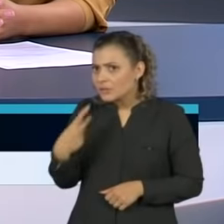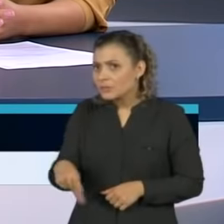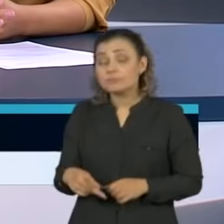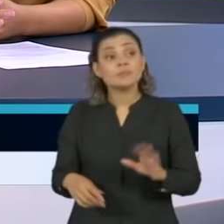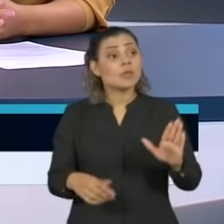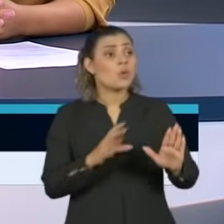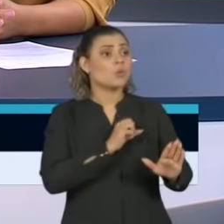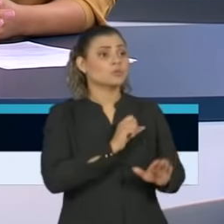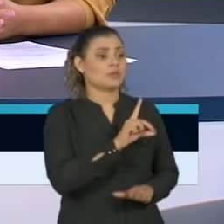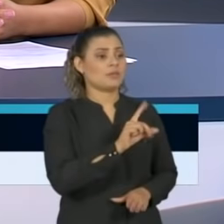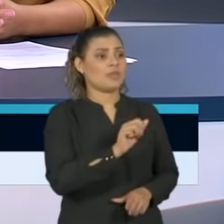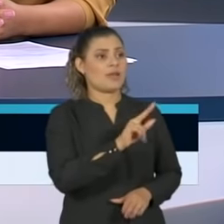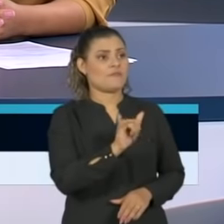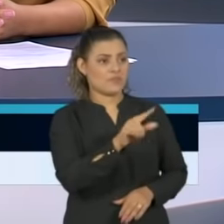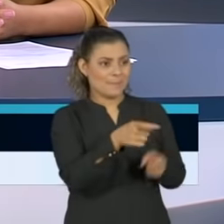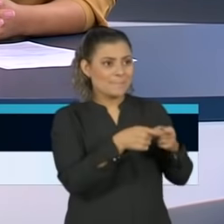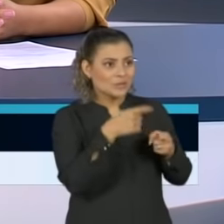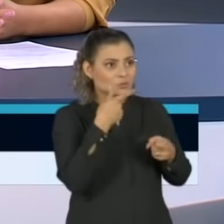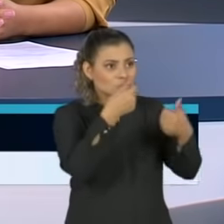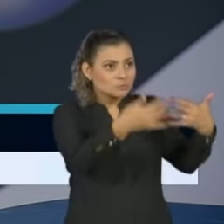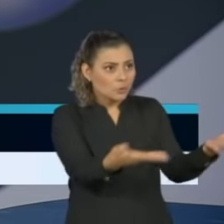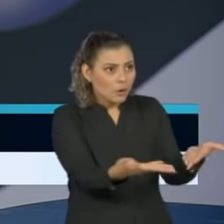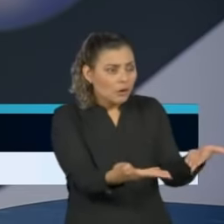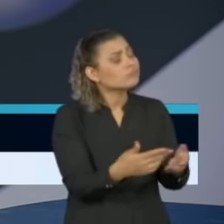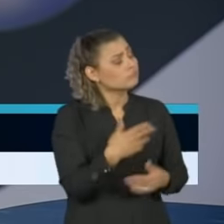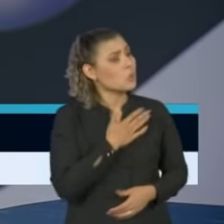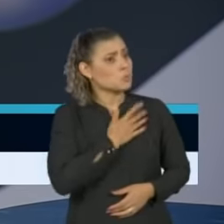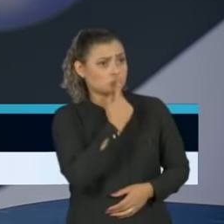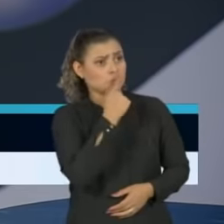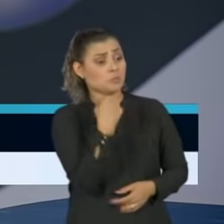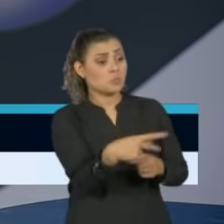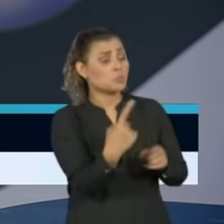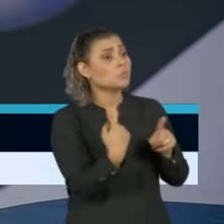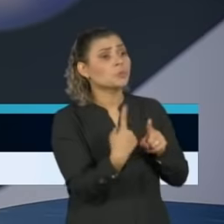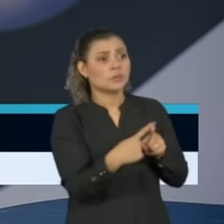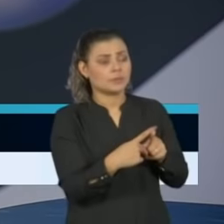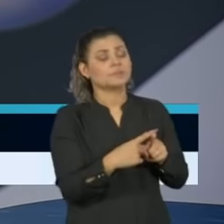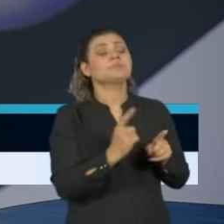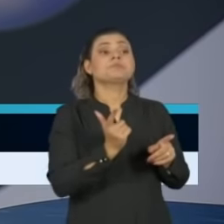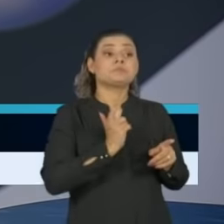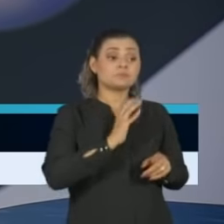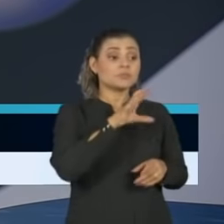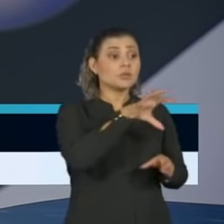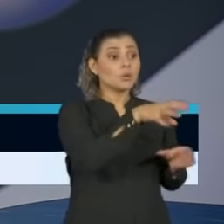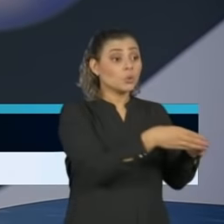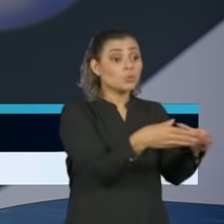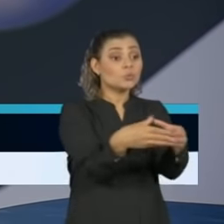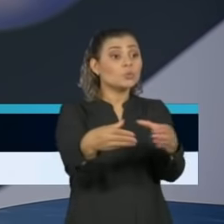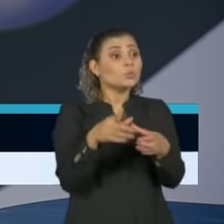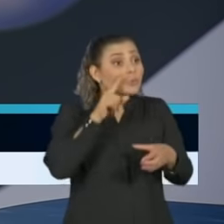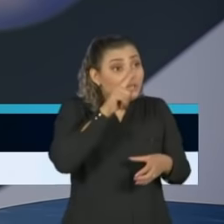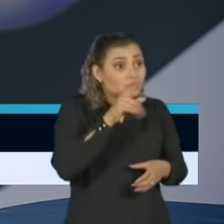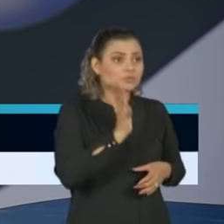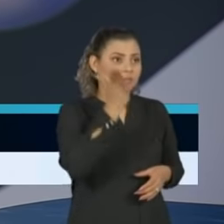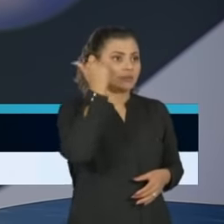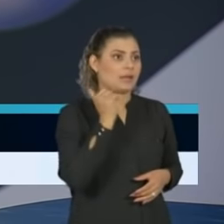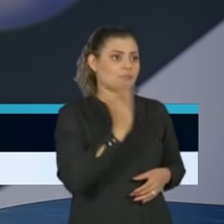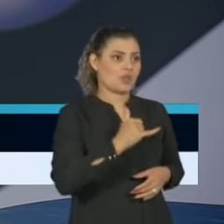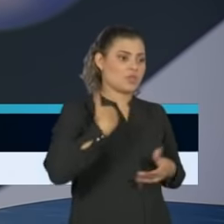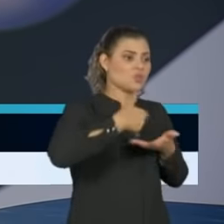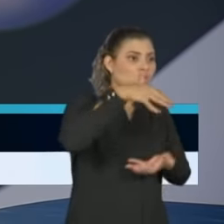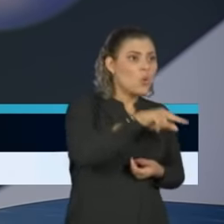demais do que o Davi Wippe falou, eu concordo com ele inteiramente. Primeiro, que a gente já tem bem definido qual é a estrutura de grupos de risco, de como é que funciona,